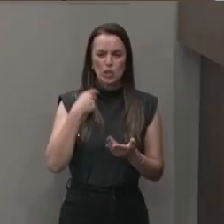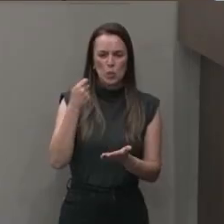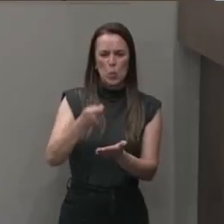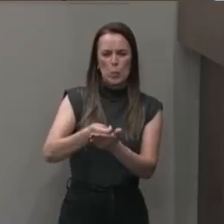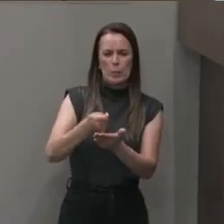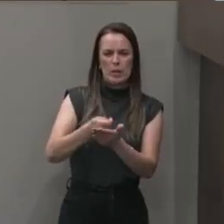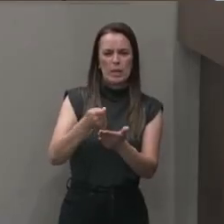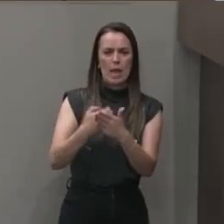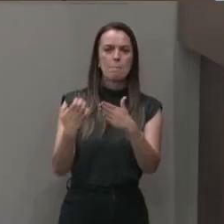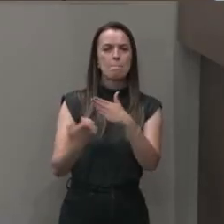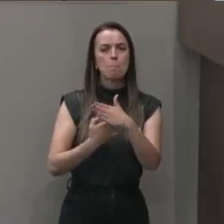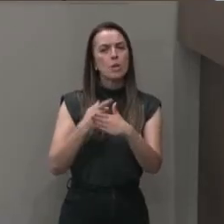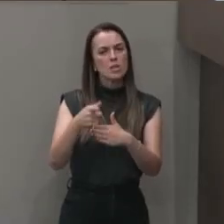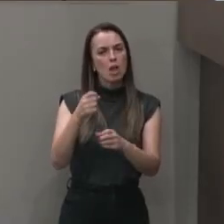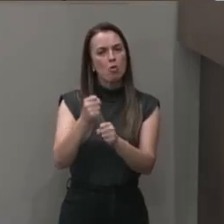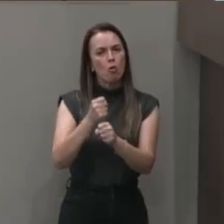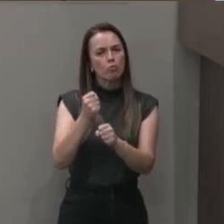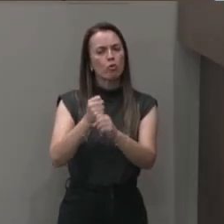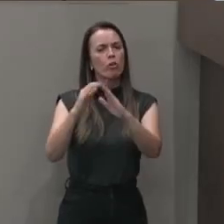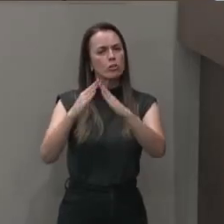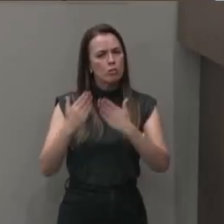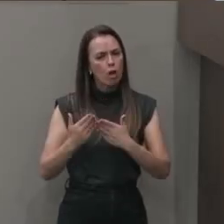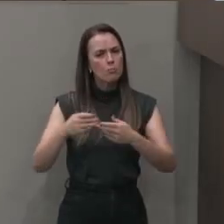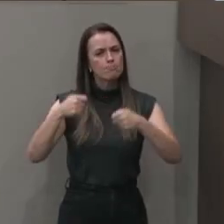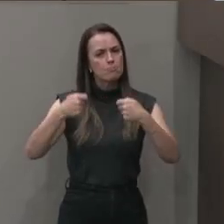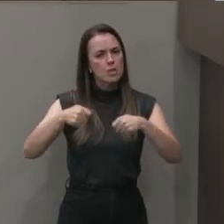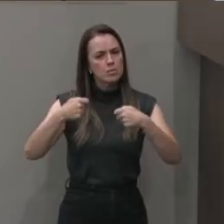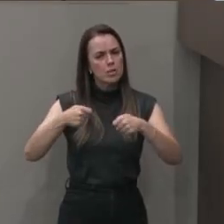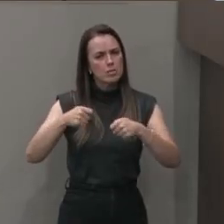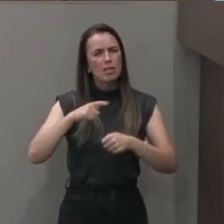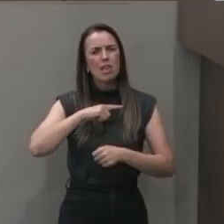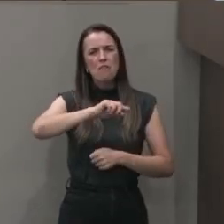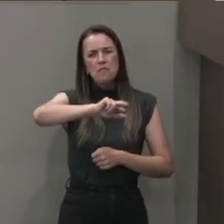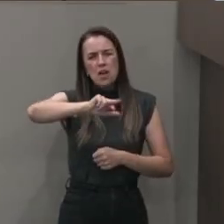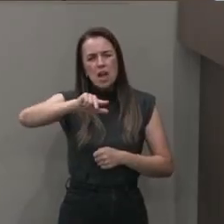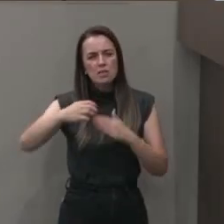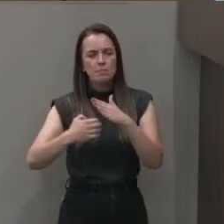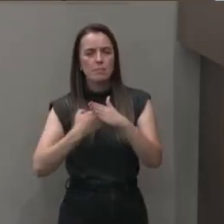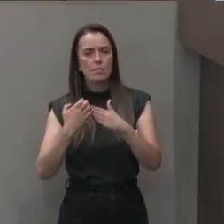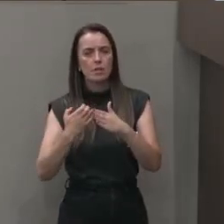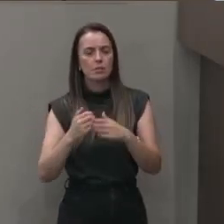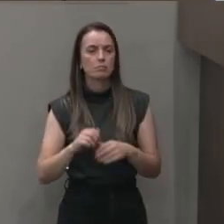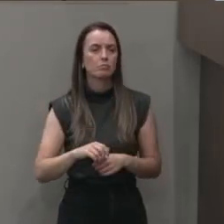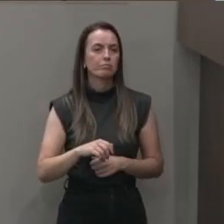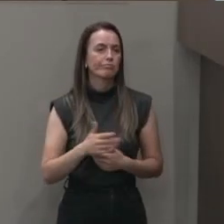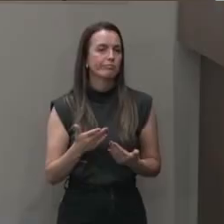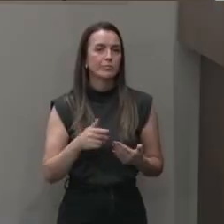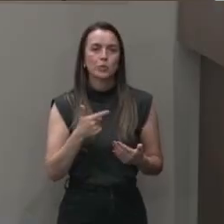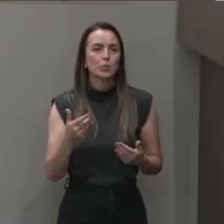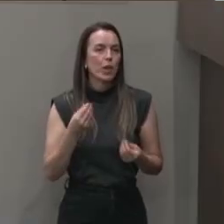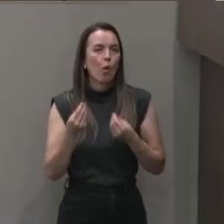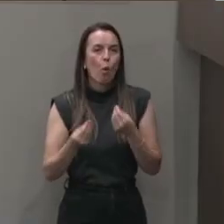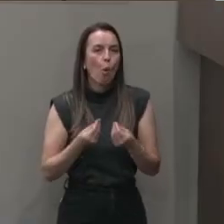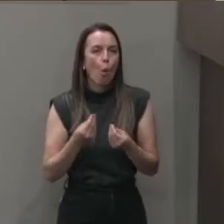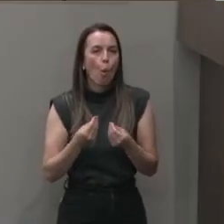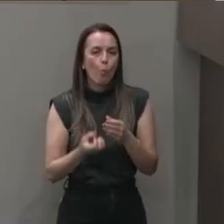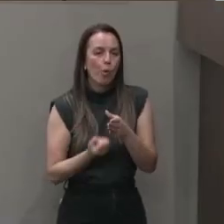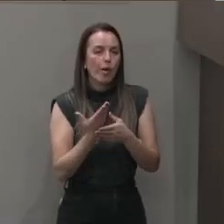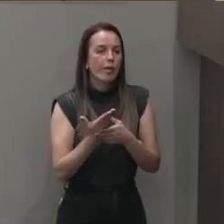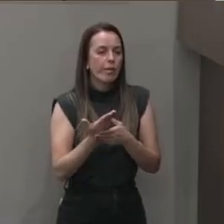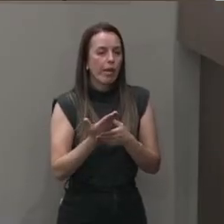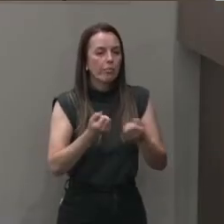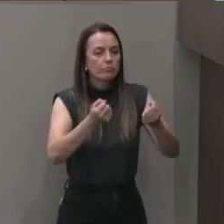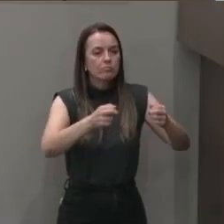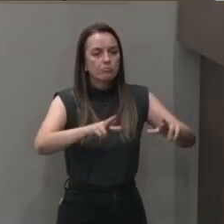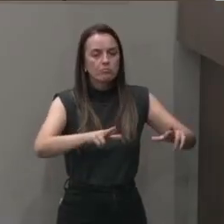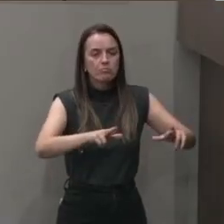fazer, e não é um empresário, são vários, inviabiliza o loteamento. Então, em conversa